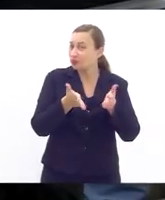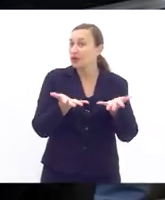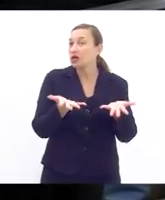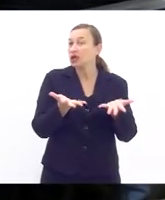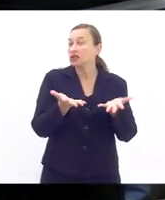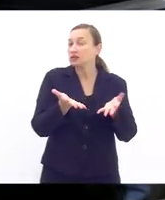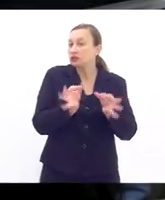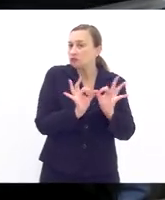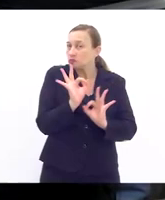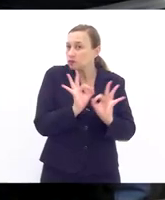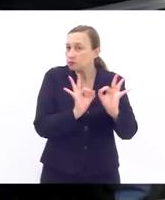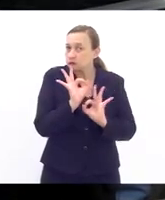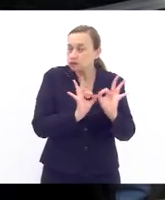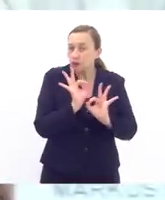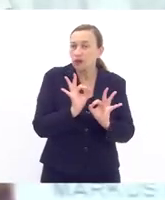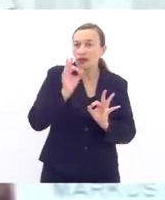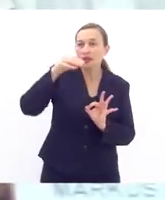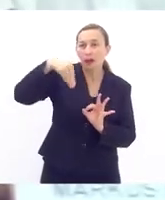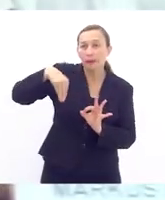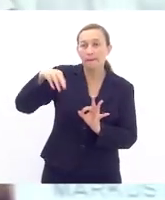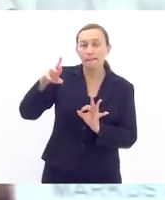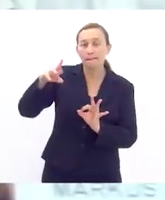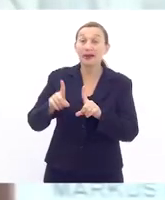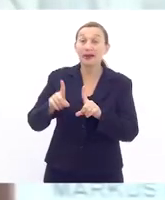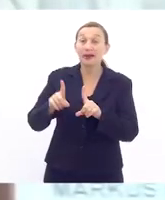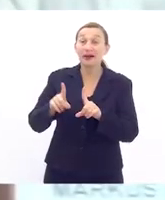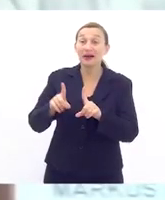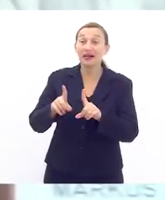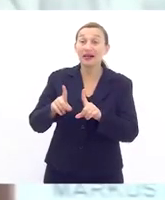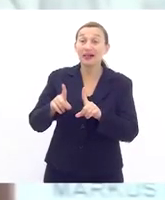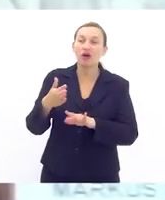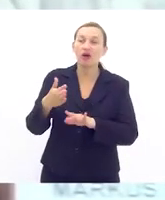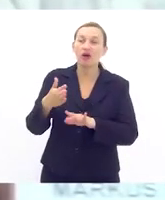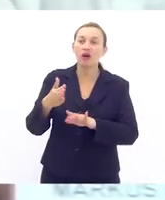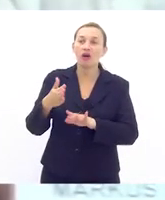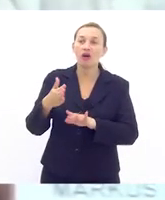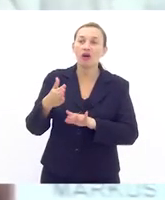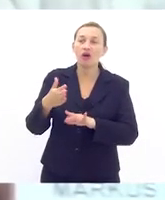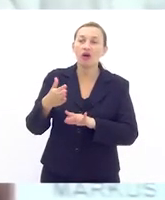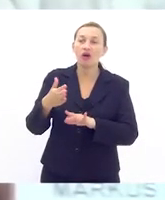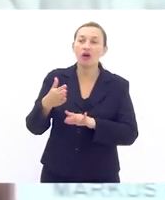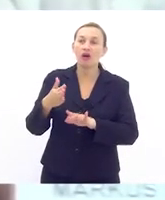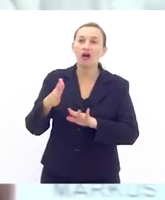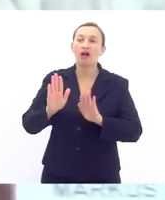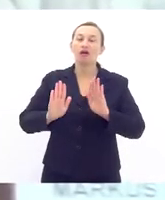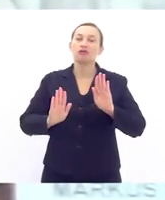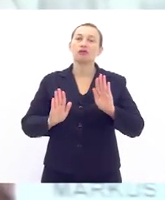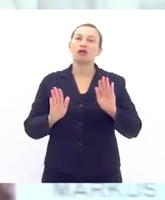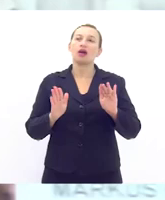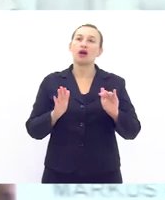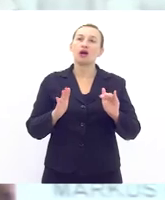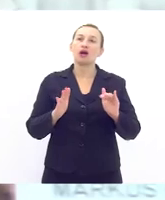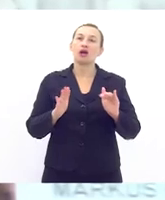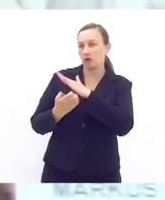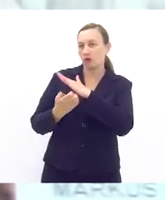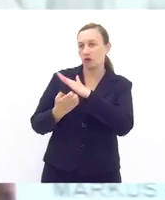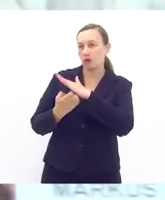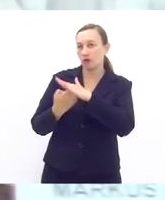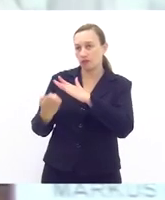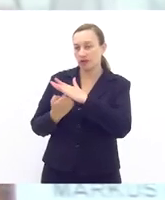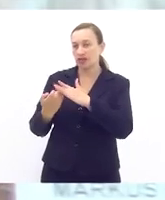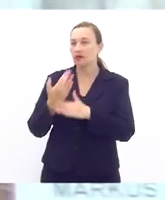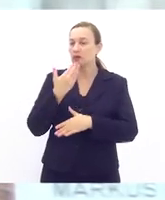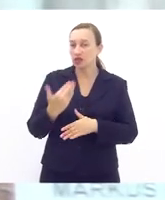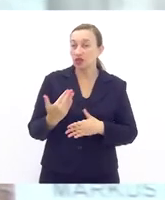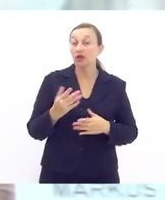fase de programação da Maré mas aí no meio do caminho veio a questão da concessão então a gente teve que fazer continuar